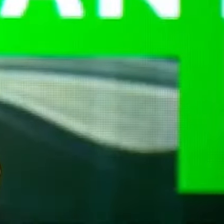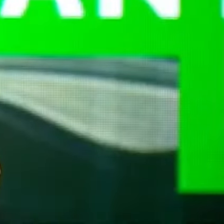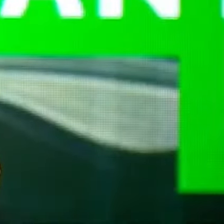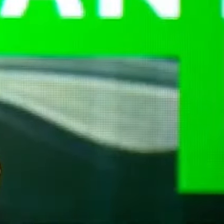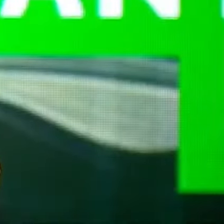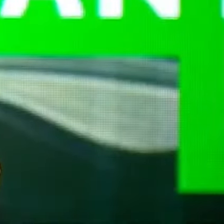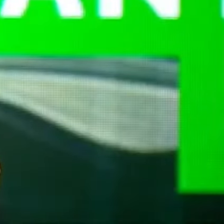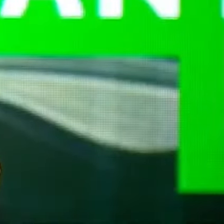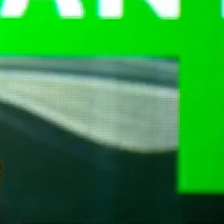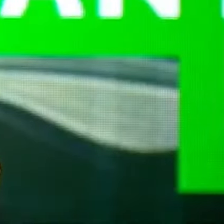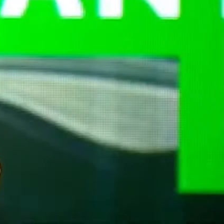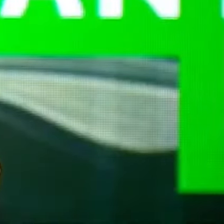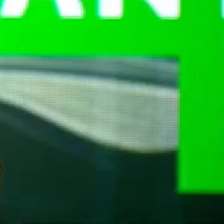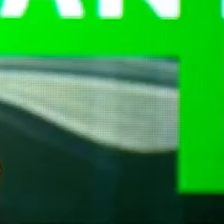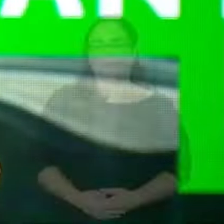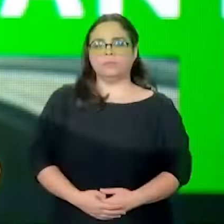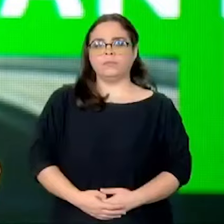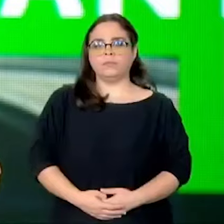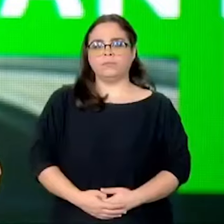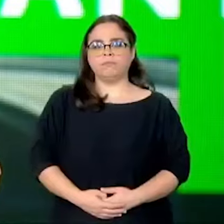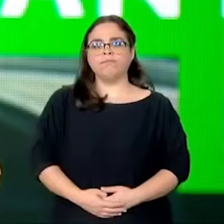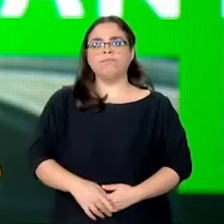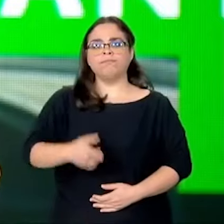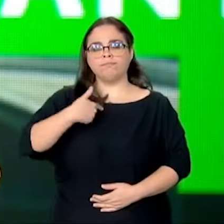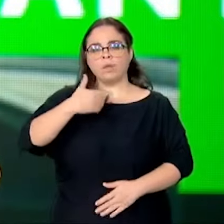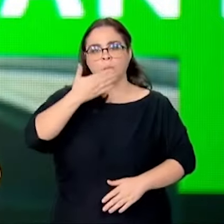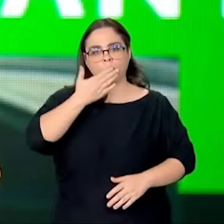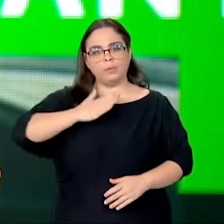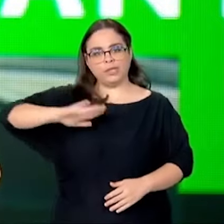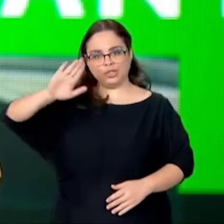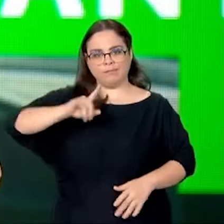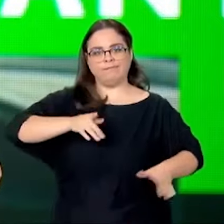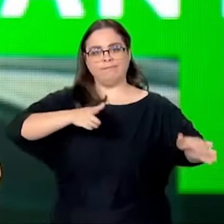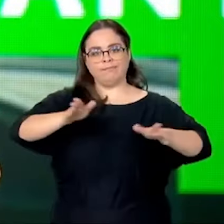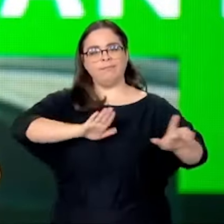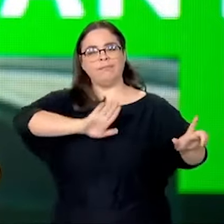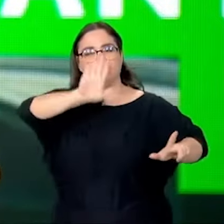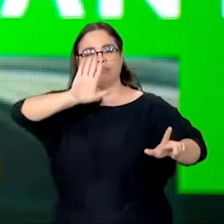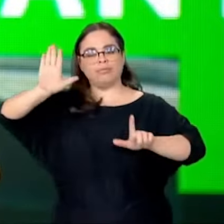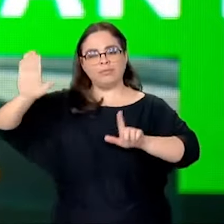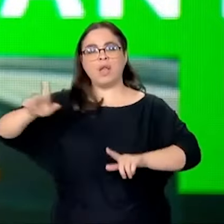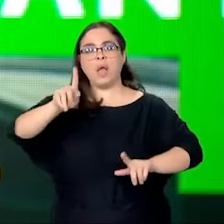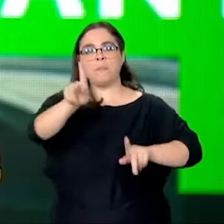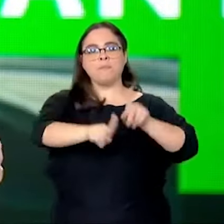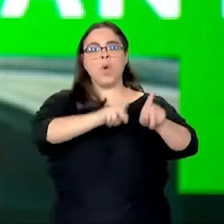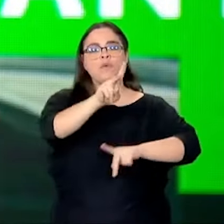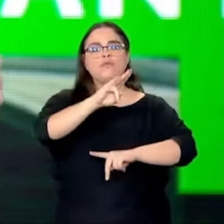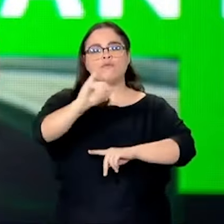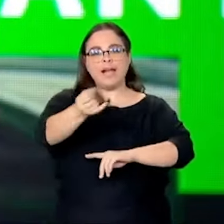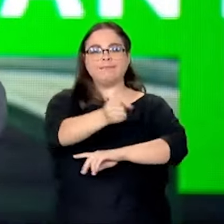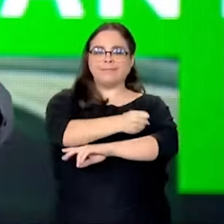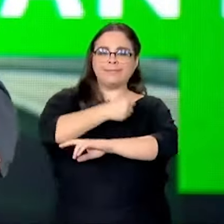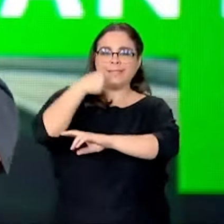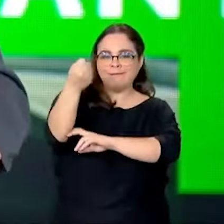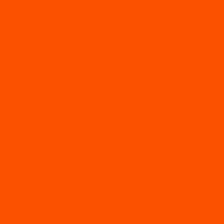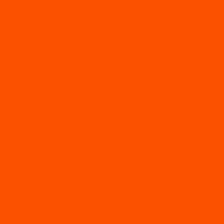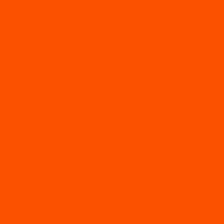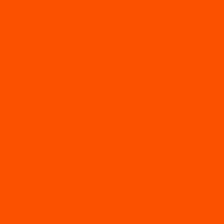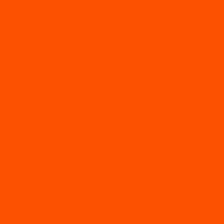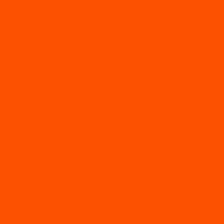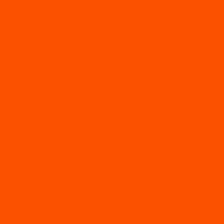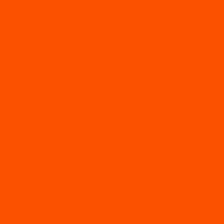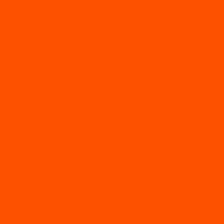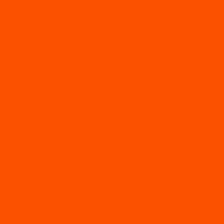Eu que prometi durante a campanha que o povo ia voltar a comer picanha e tomar cerveja, sabe? Eu fico lodiado.